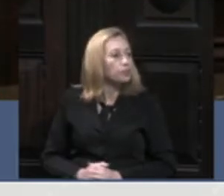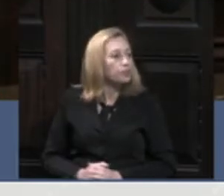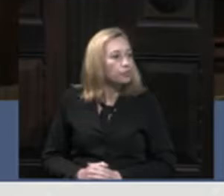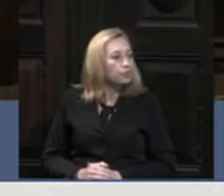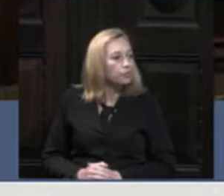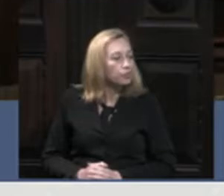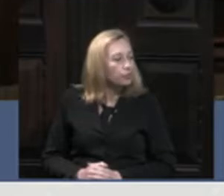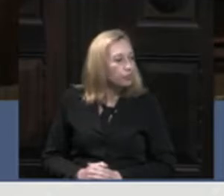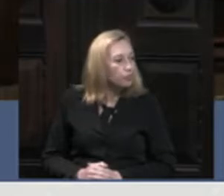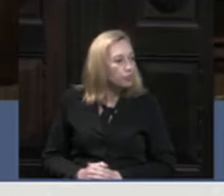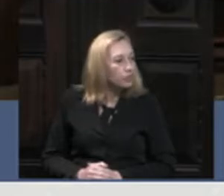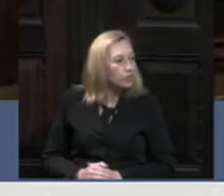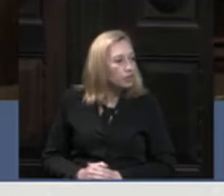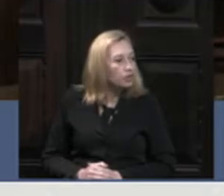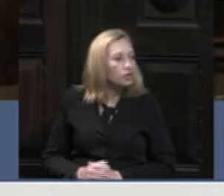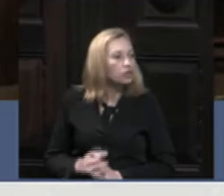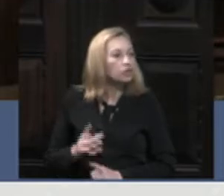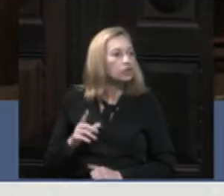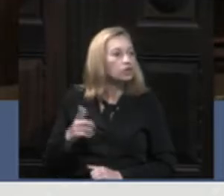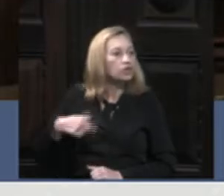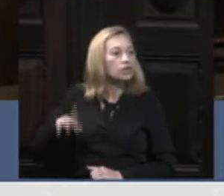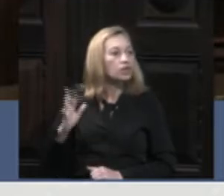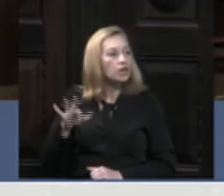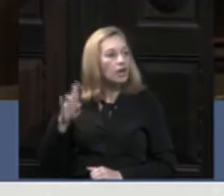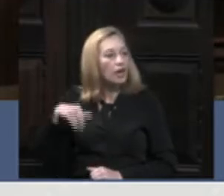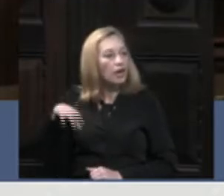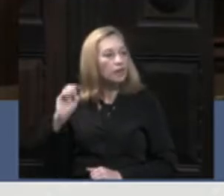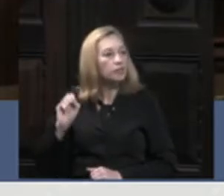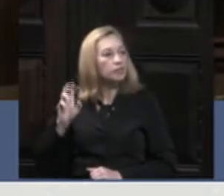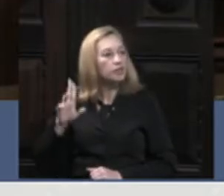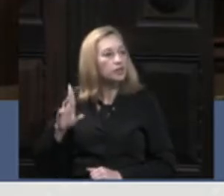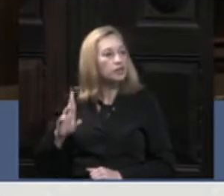o Guilherme